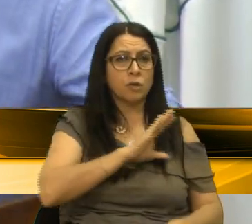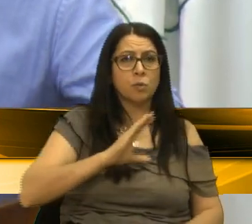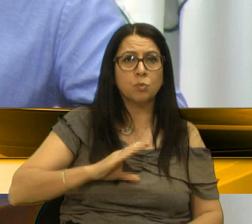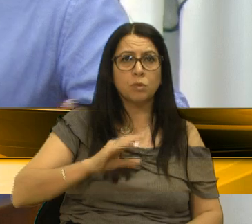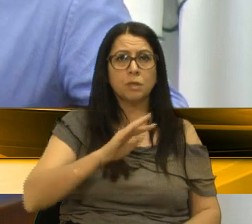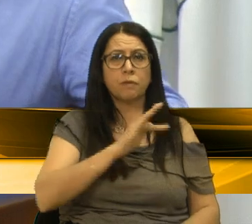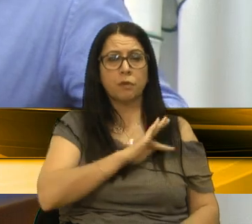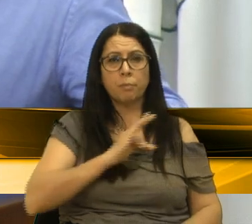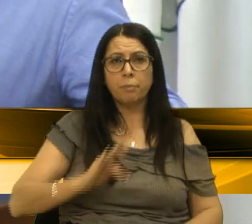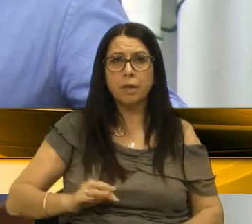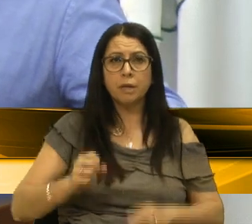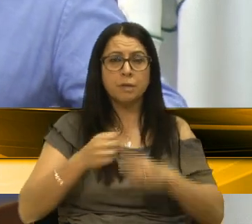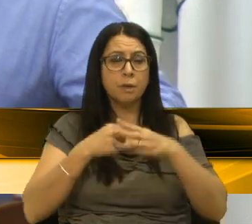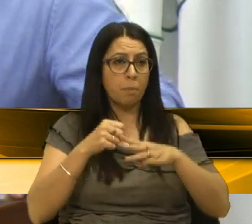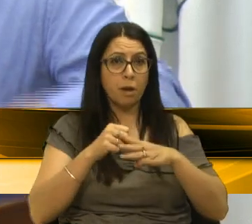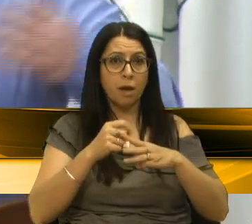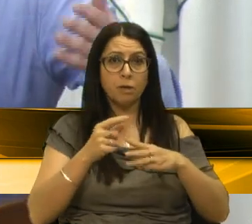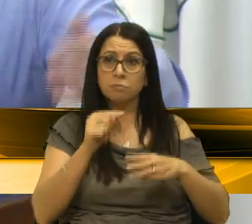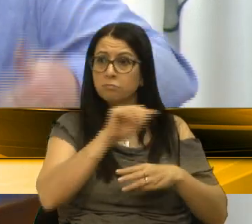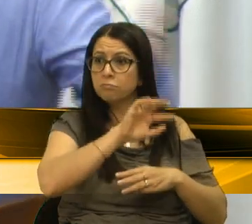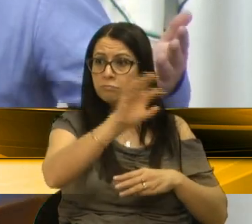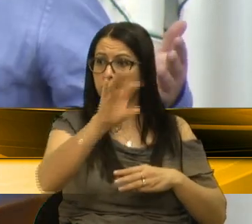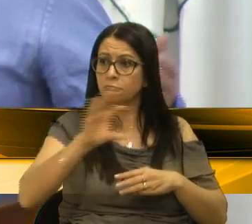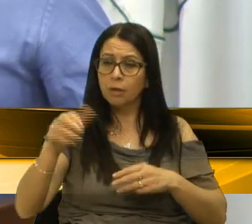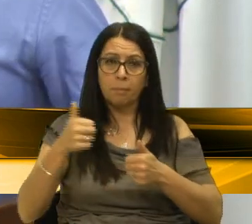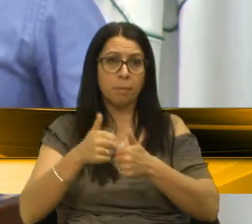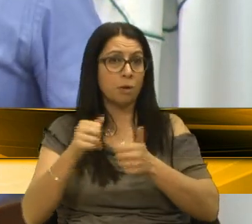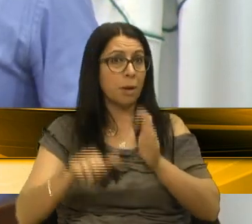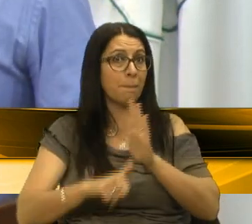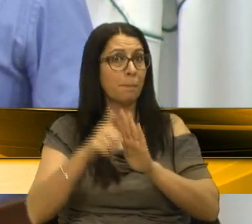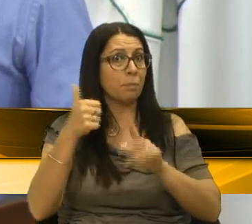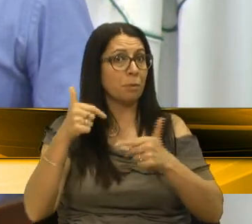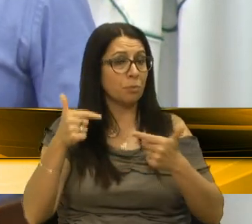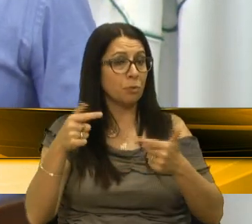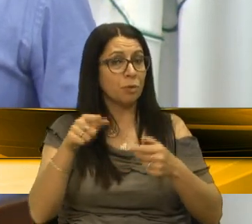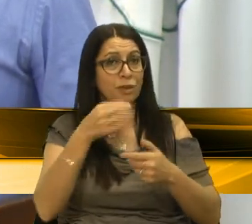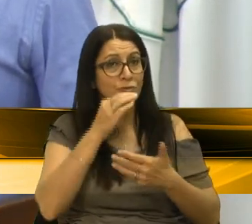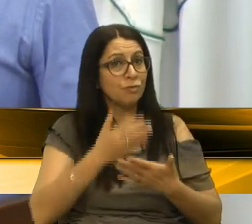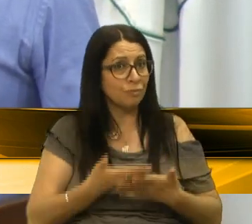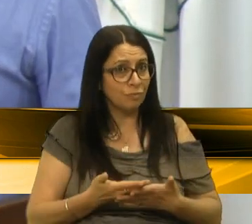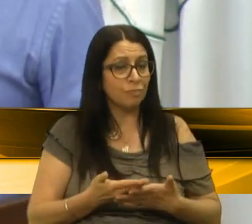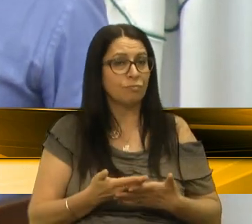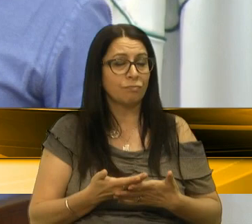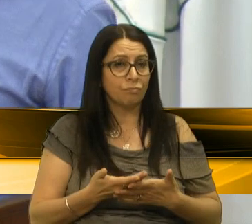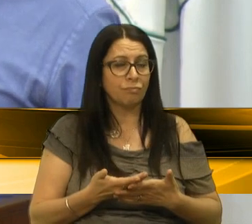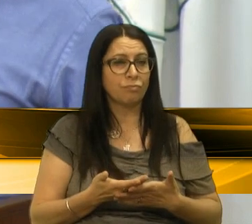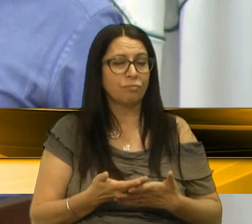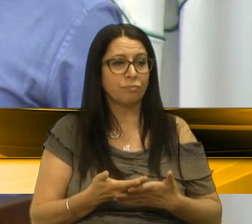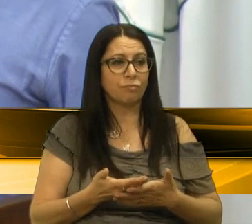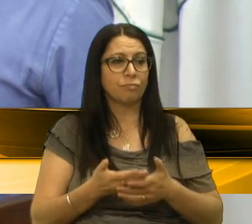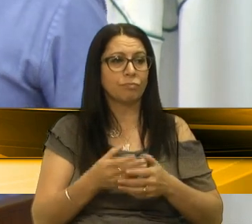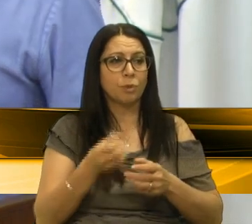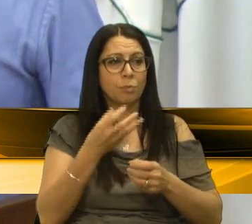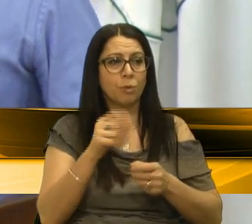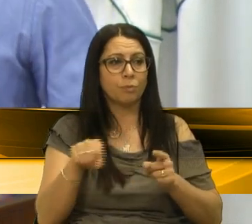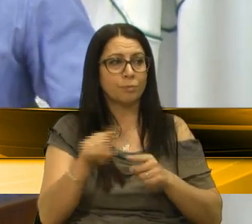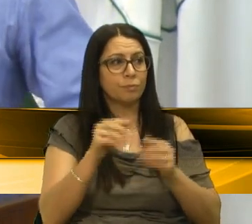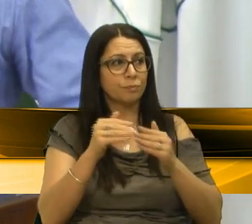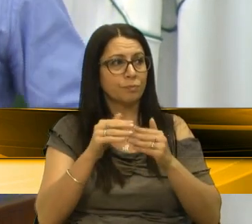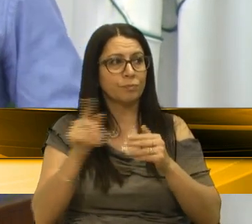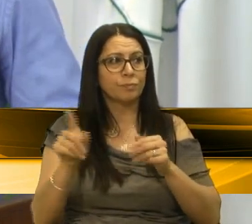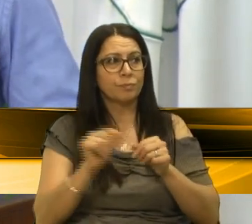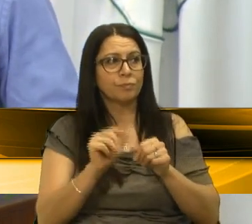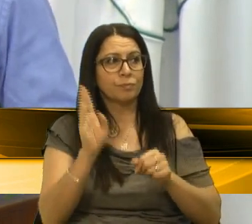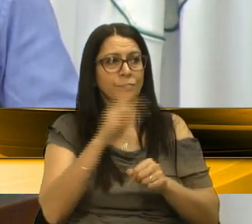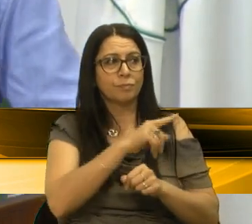Marcos, estão rindo à toa. É perto e é melhor de trabalhar do que Caxias do Sul. Pouco de bom senso não faz mal a